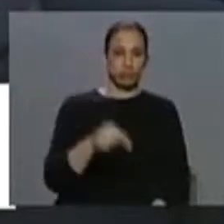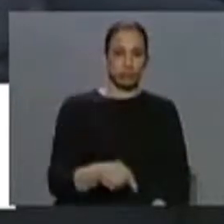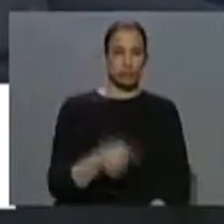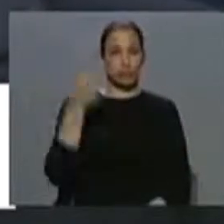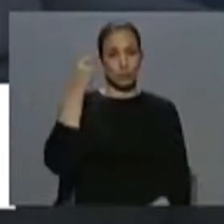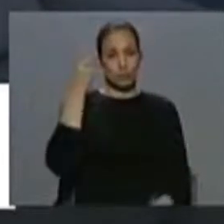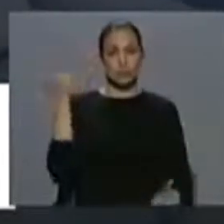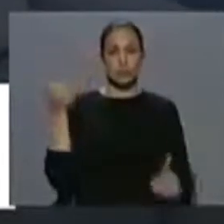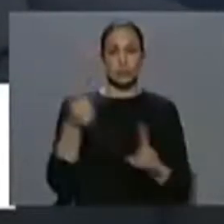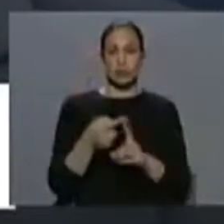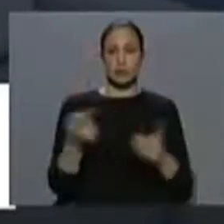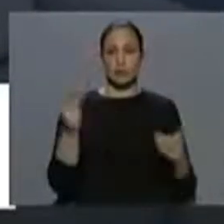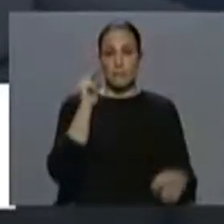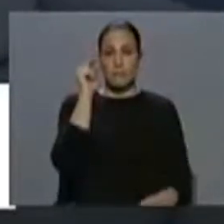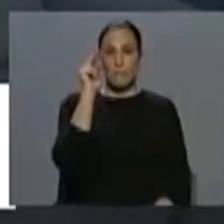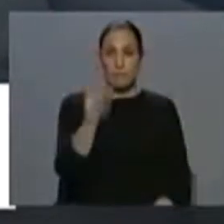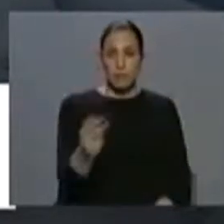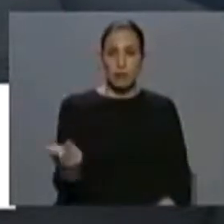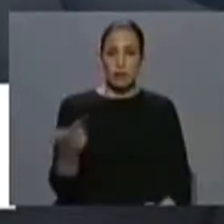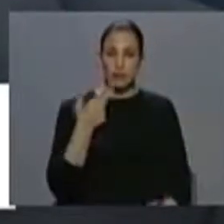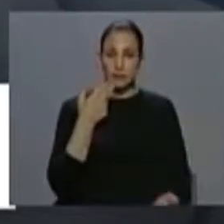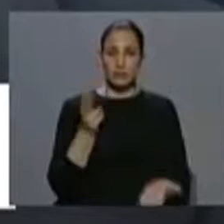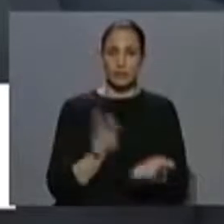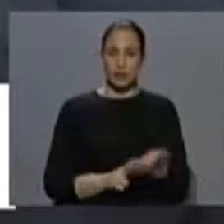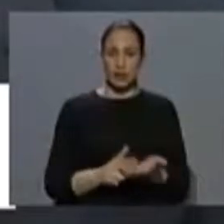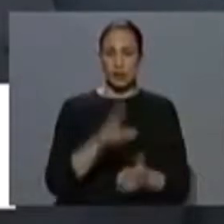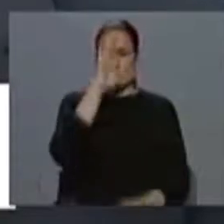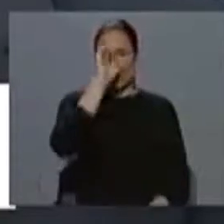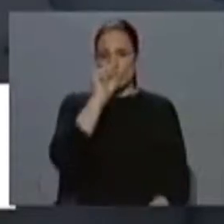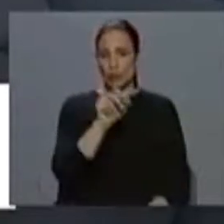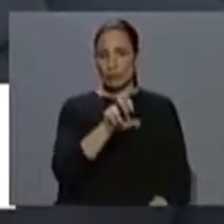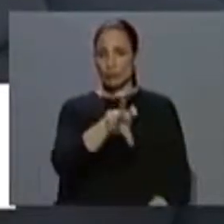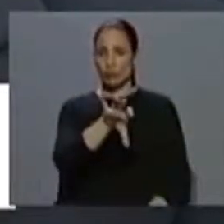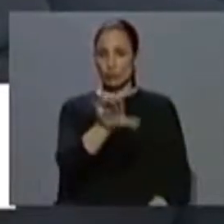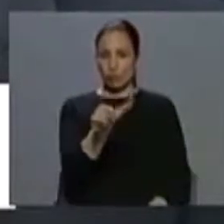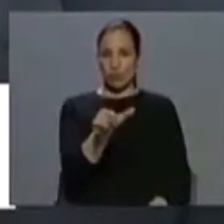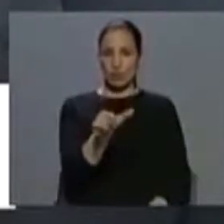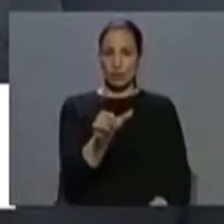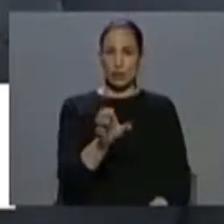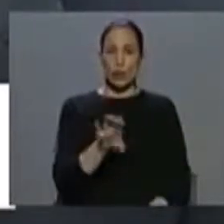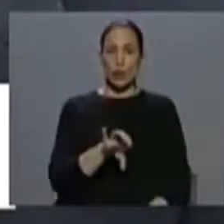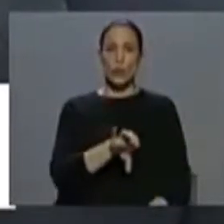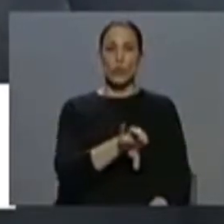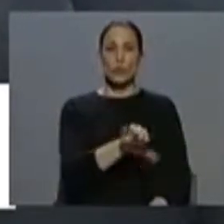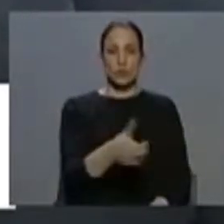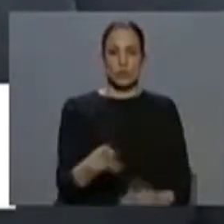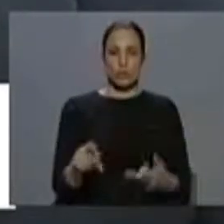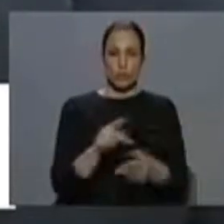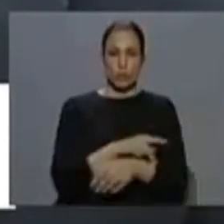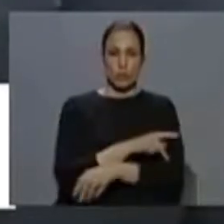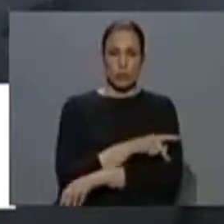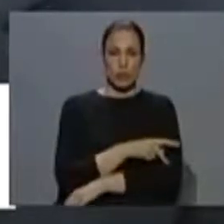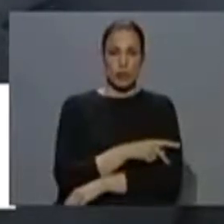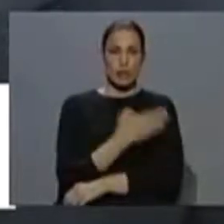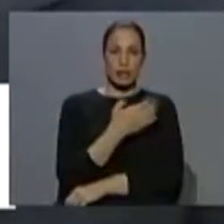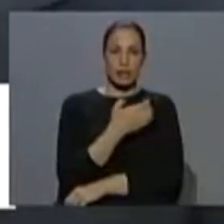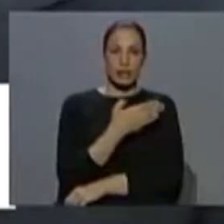testemunhar que novamente o Governo Regional, no caso concreto do Conselho de Ponte Delgada e da Freguesia das Sete Cidades,